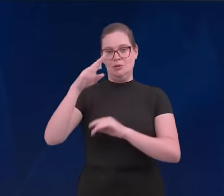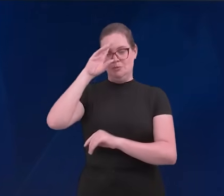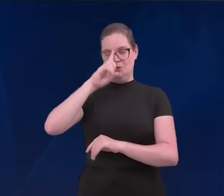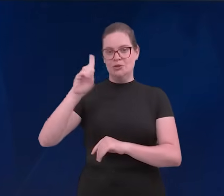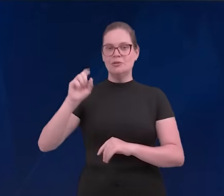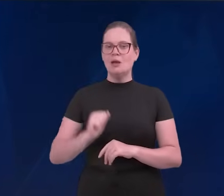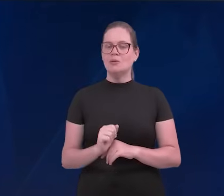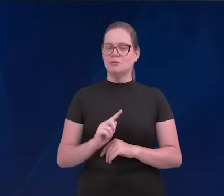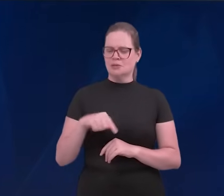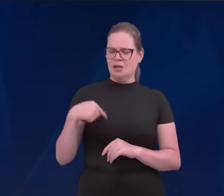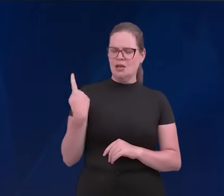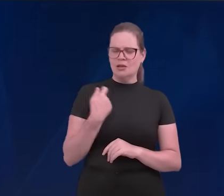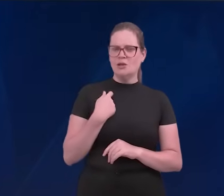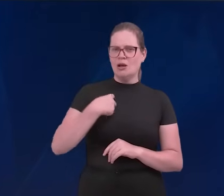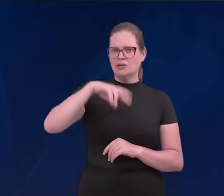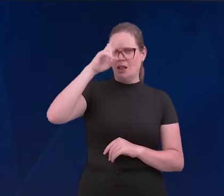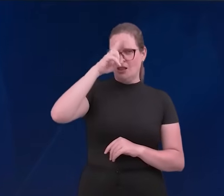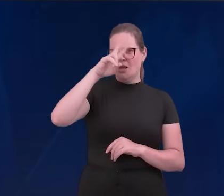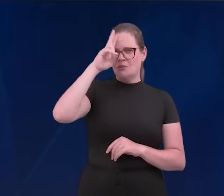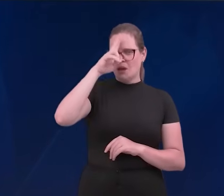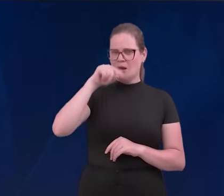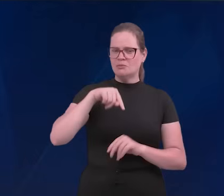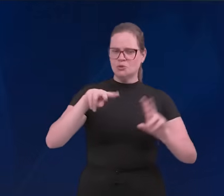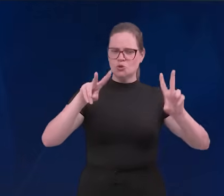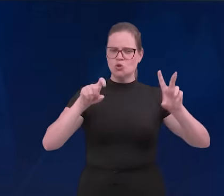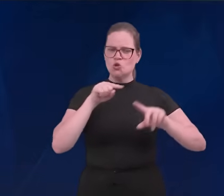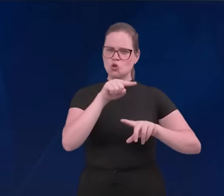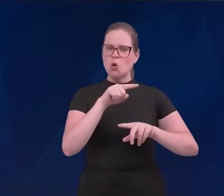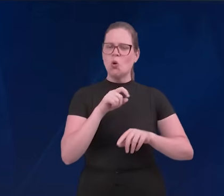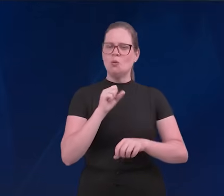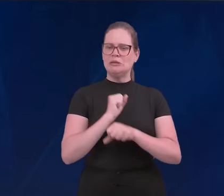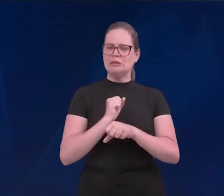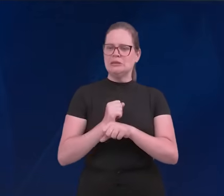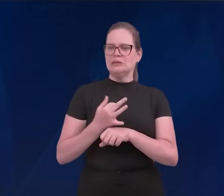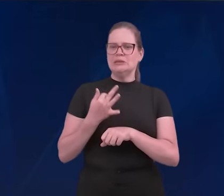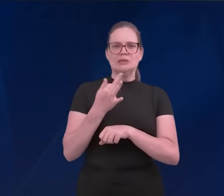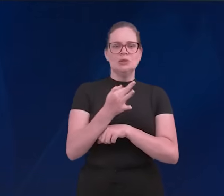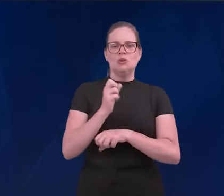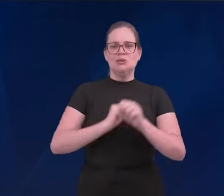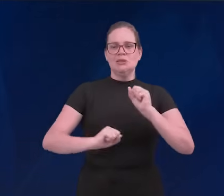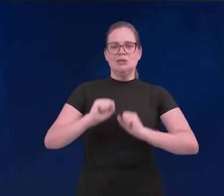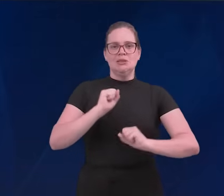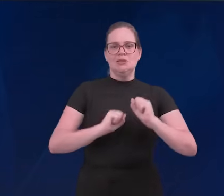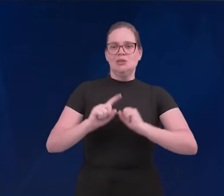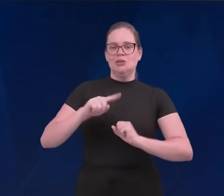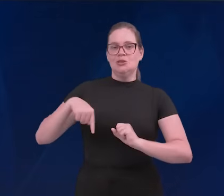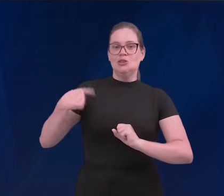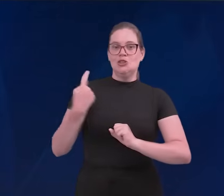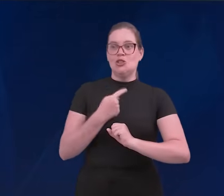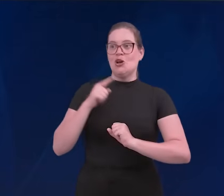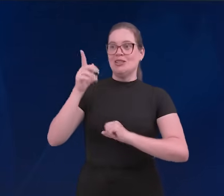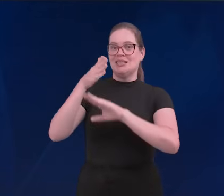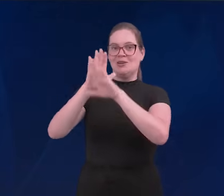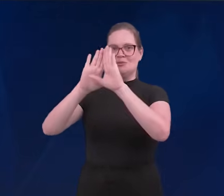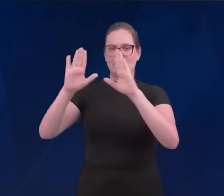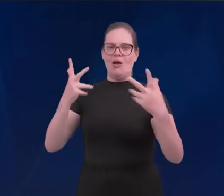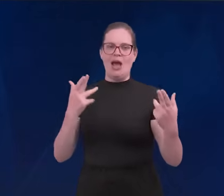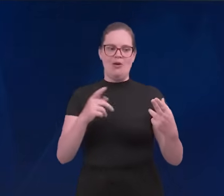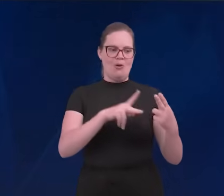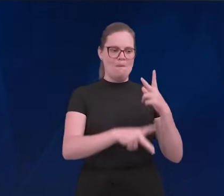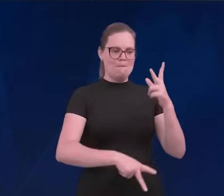lembra este episódio da expectativa da chegada ao Rio